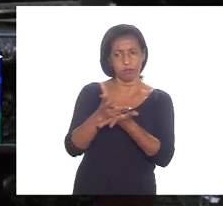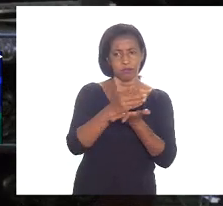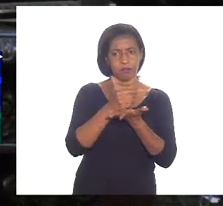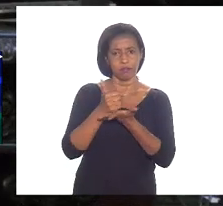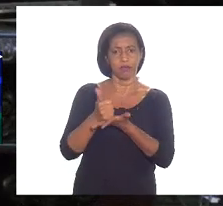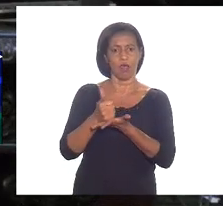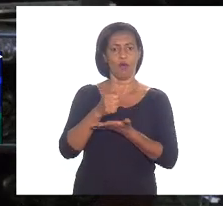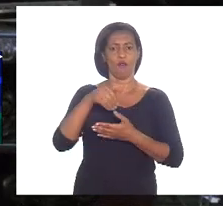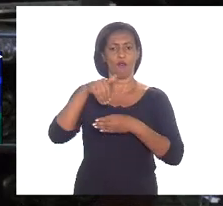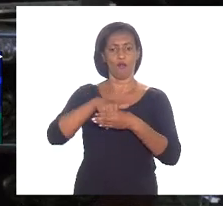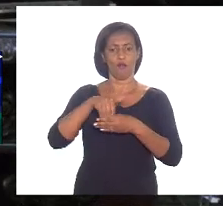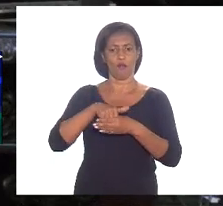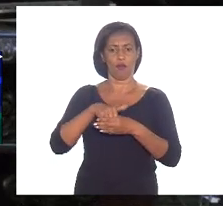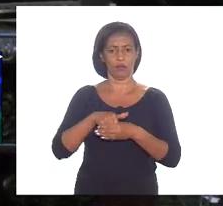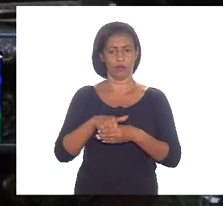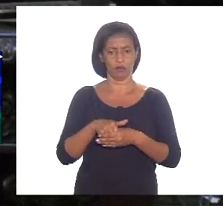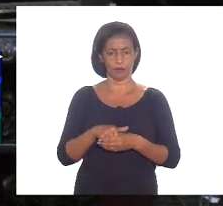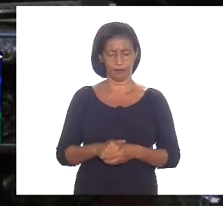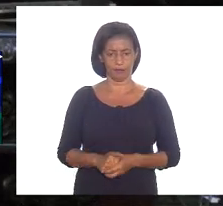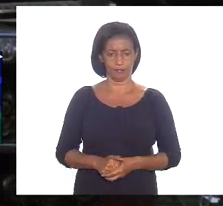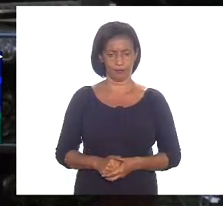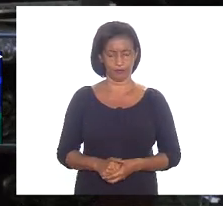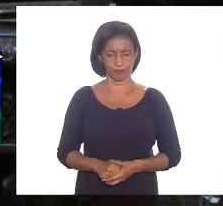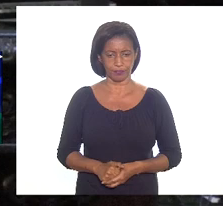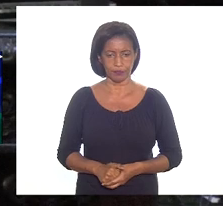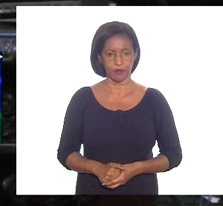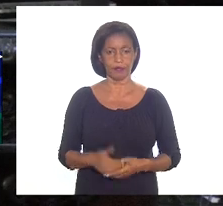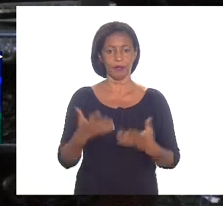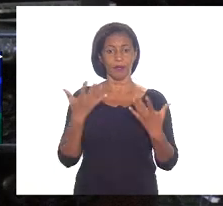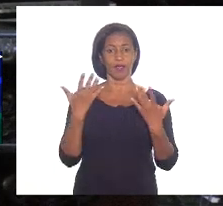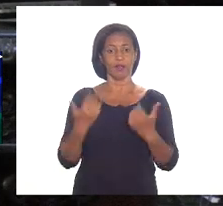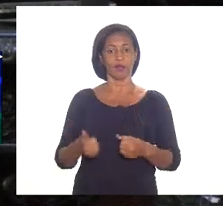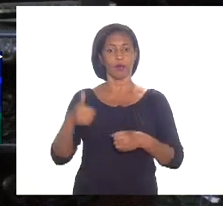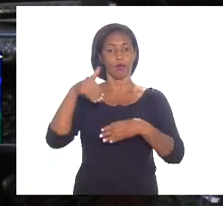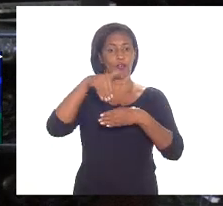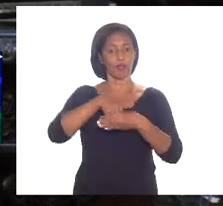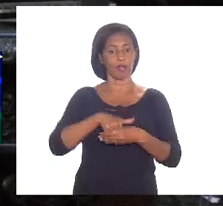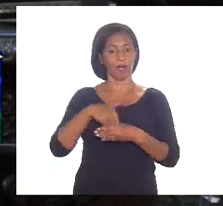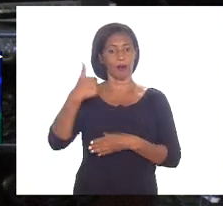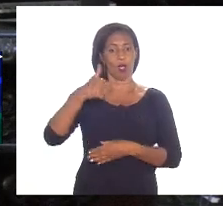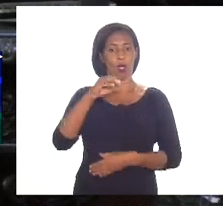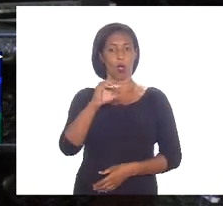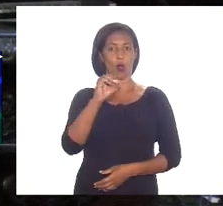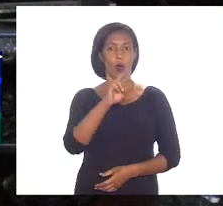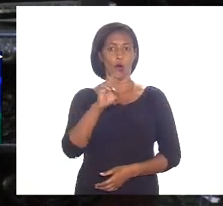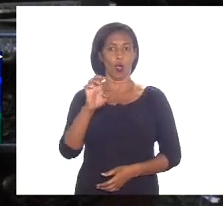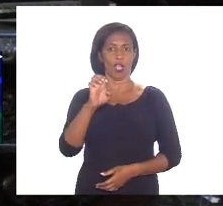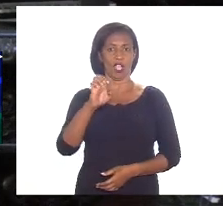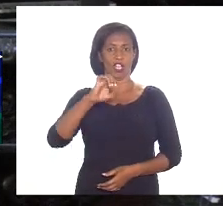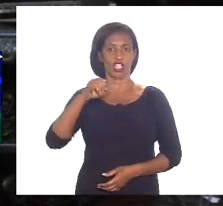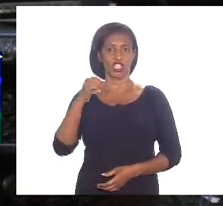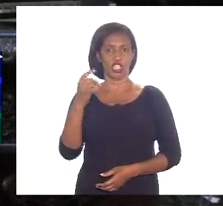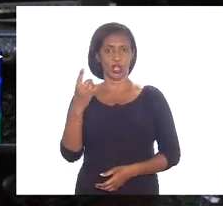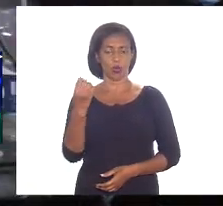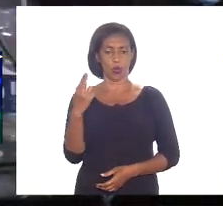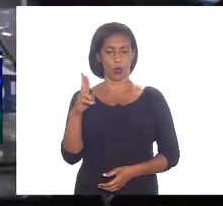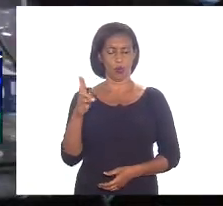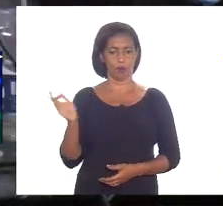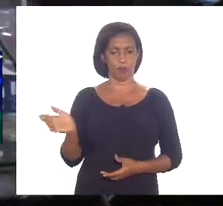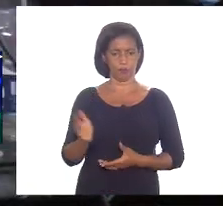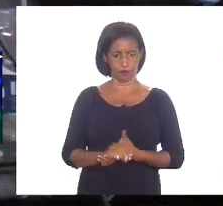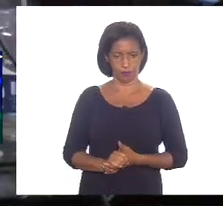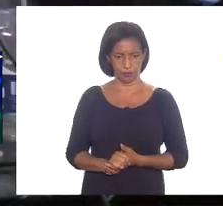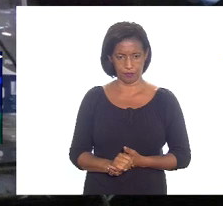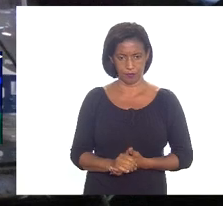os votos Então vamos voltar a primeiramente para o corregedor ok Deputado a tia por favor